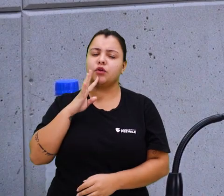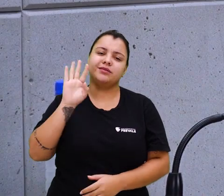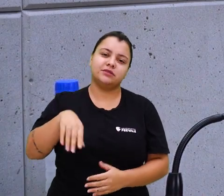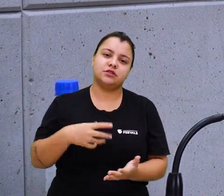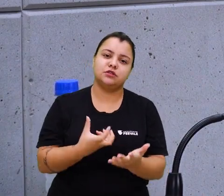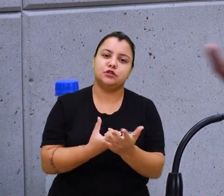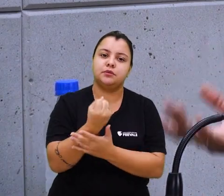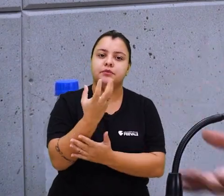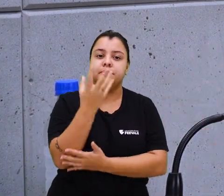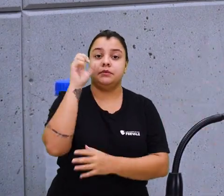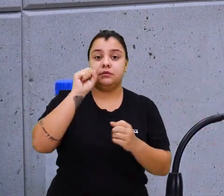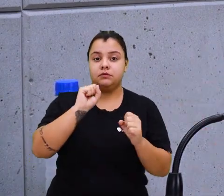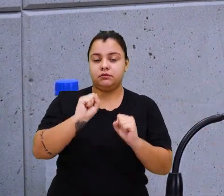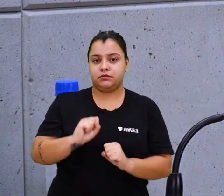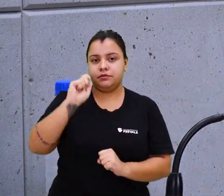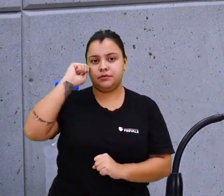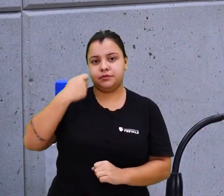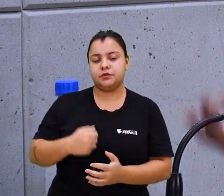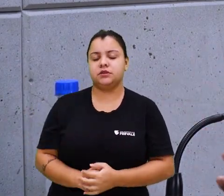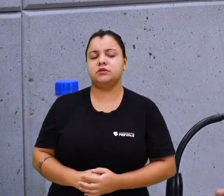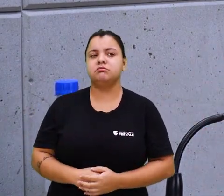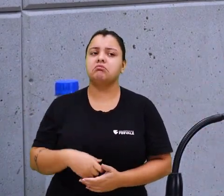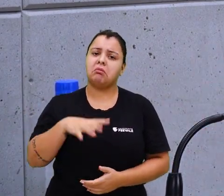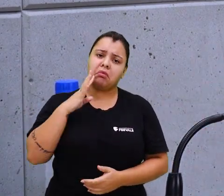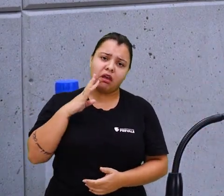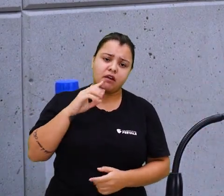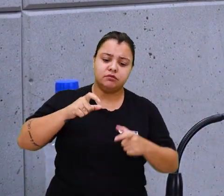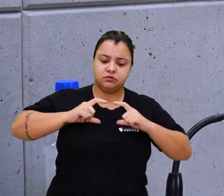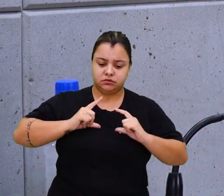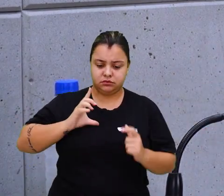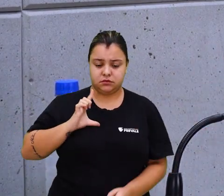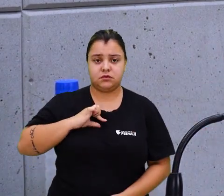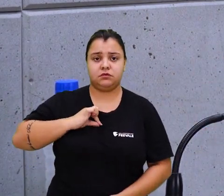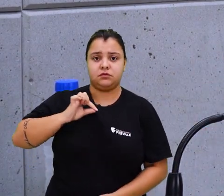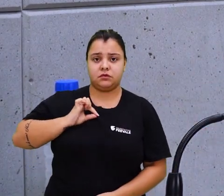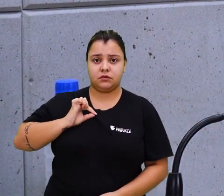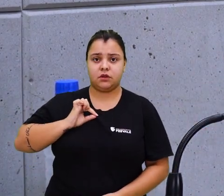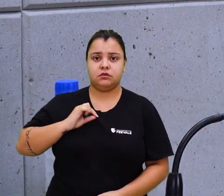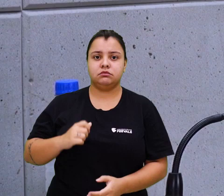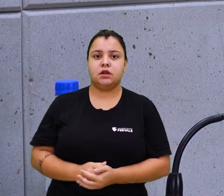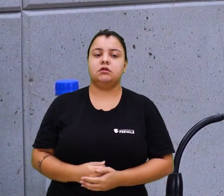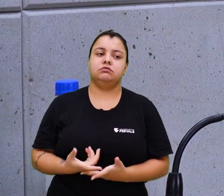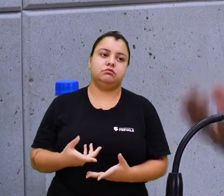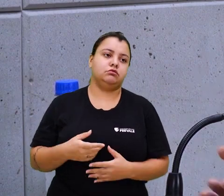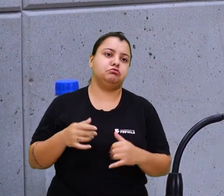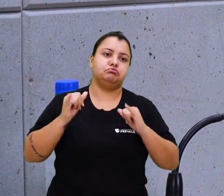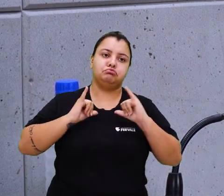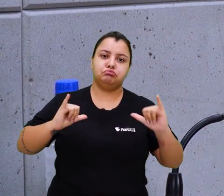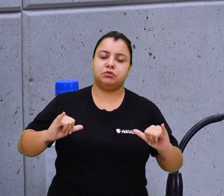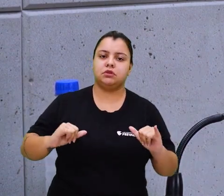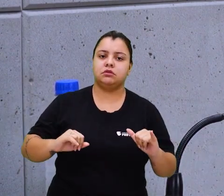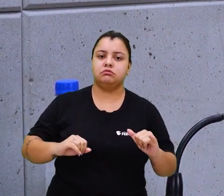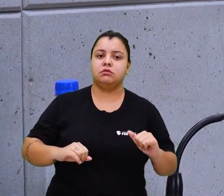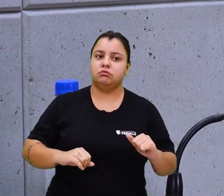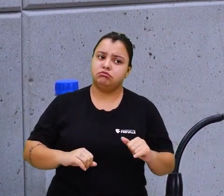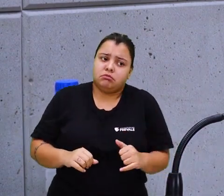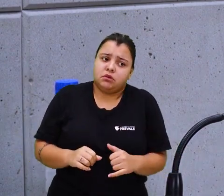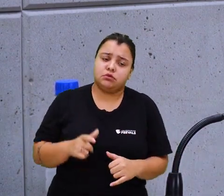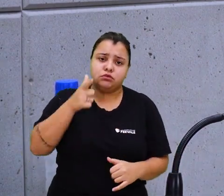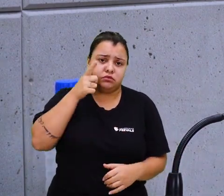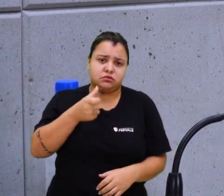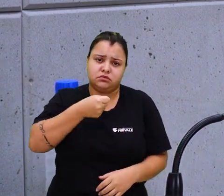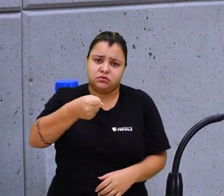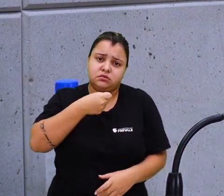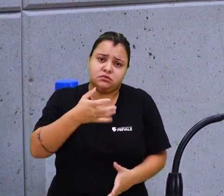podde né E ela disse olha tem tudo a ver vocês irem com carchá de imprensa e tentarem gravar Então assim